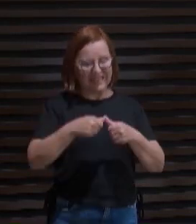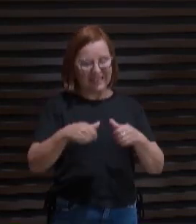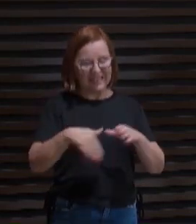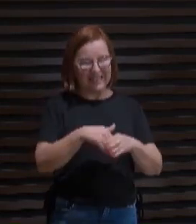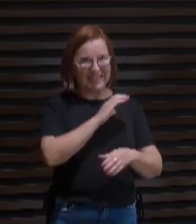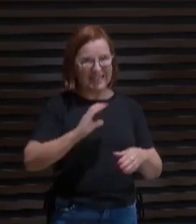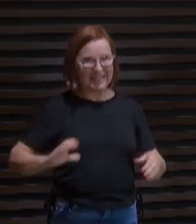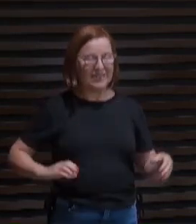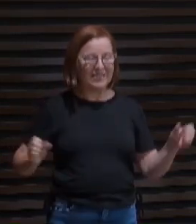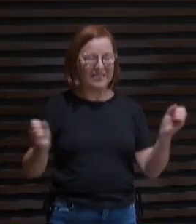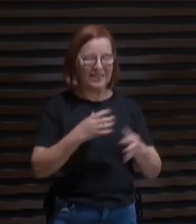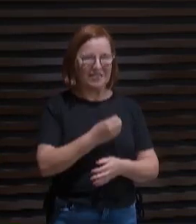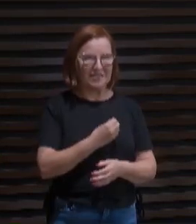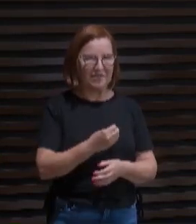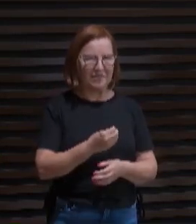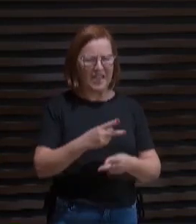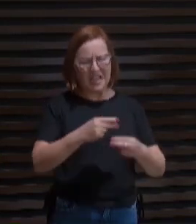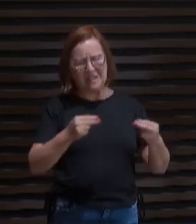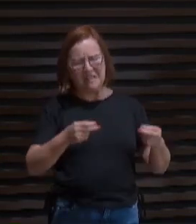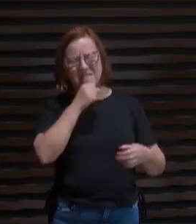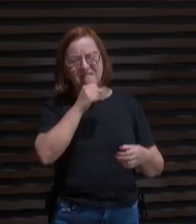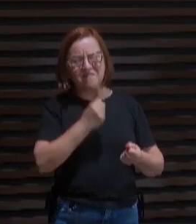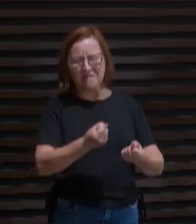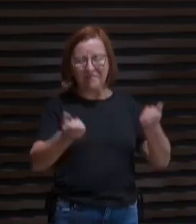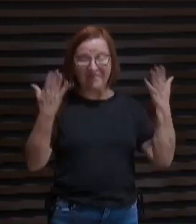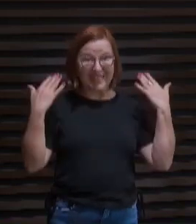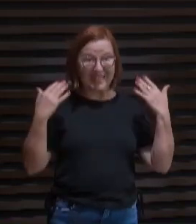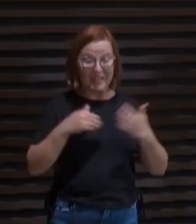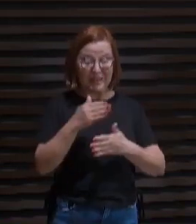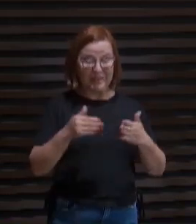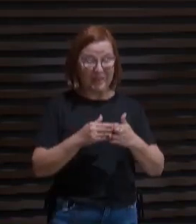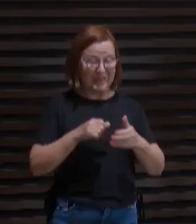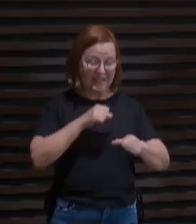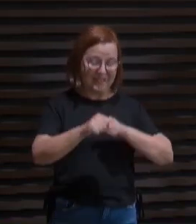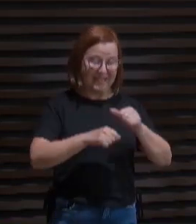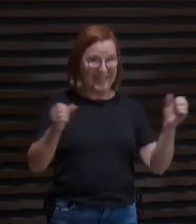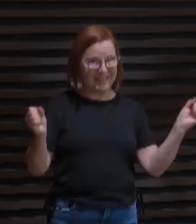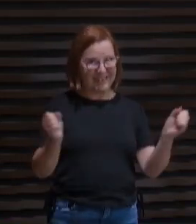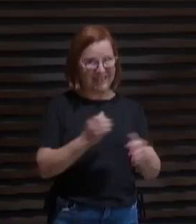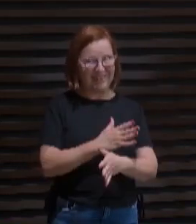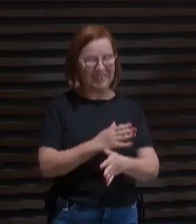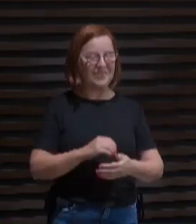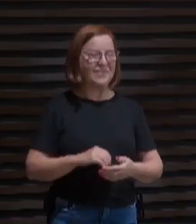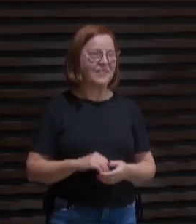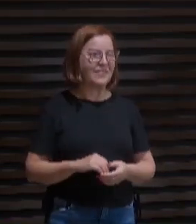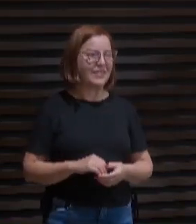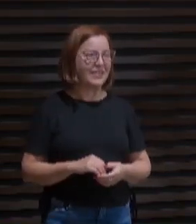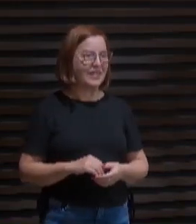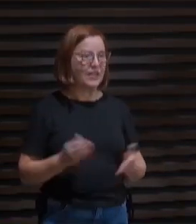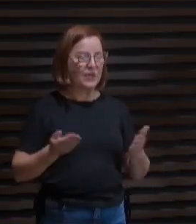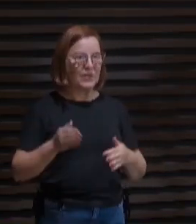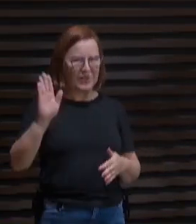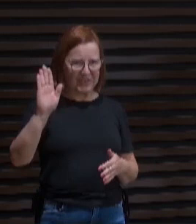As coisas velhas, as coisas antigas já passaram, e eis que tudo se fez novo. Nós tivemos agora à tarde falando